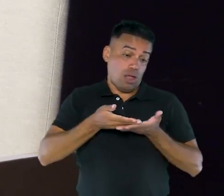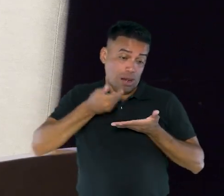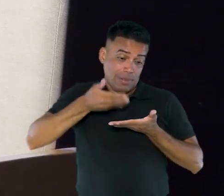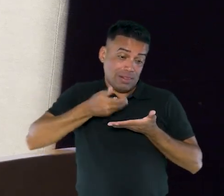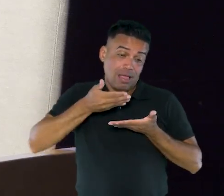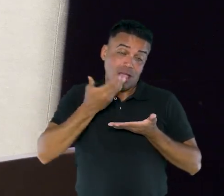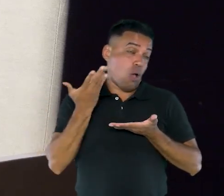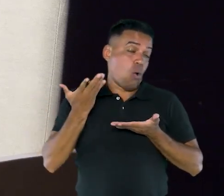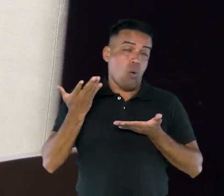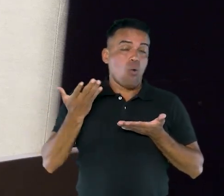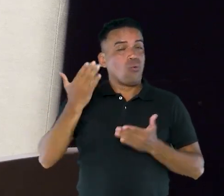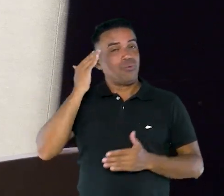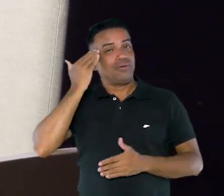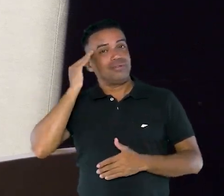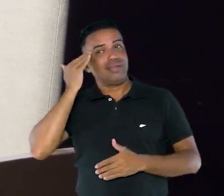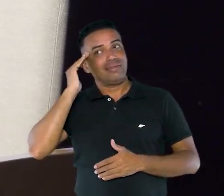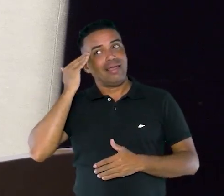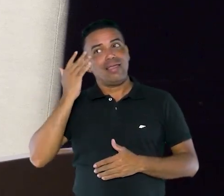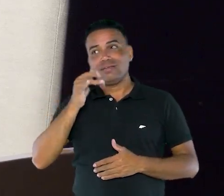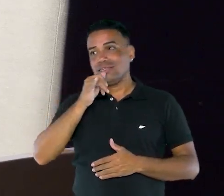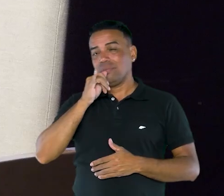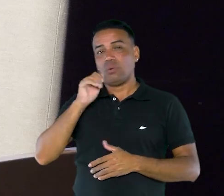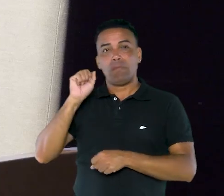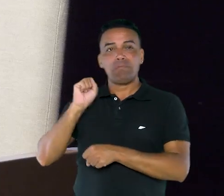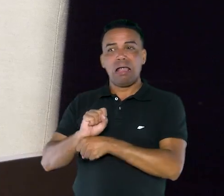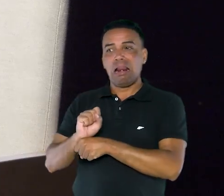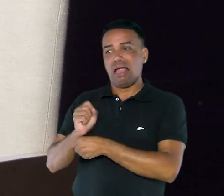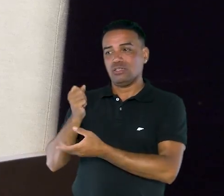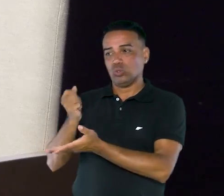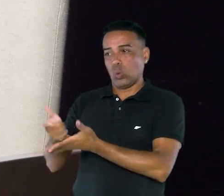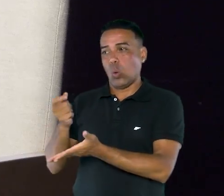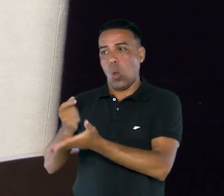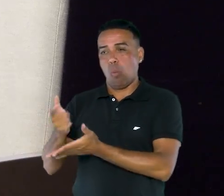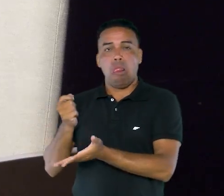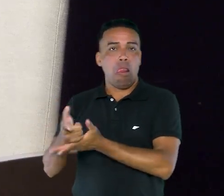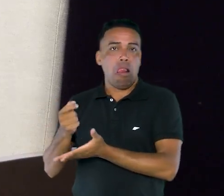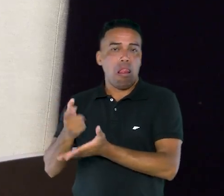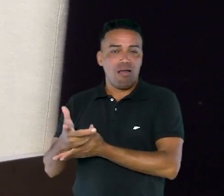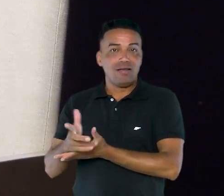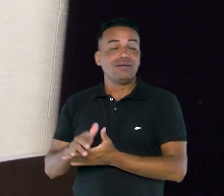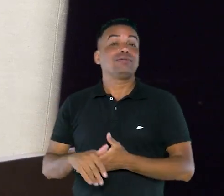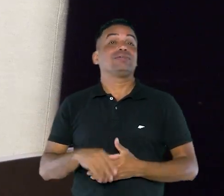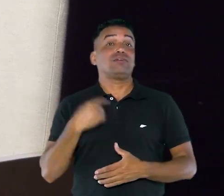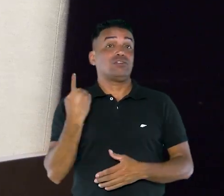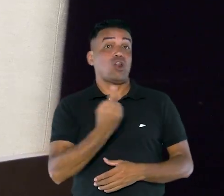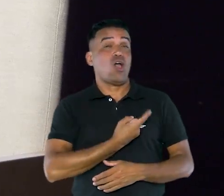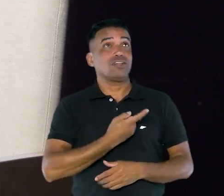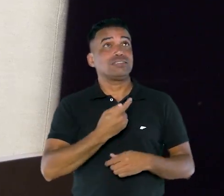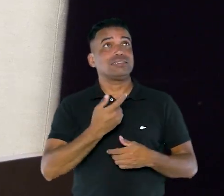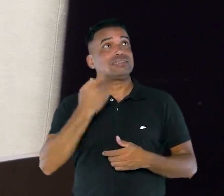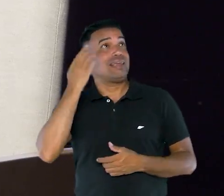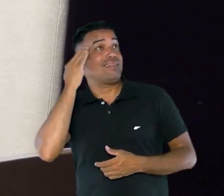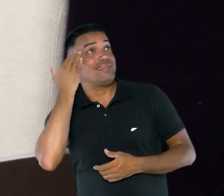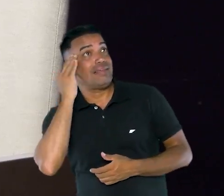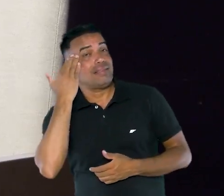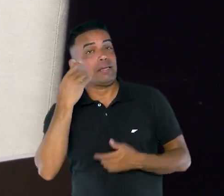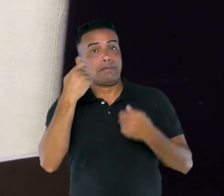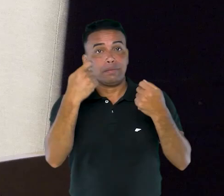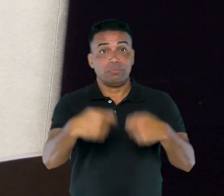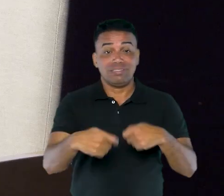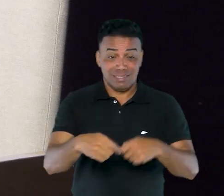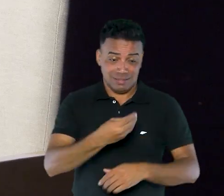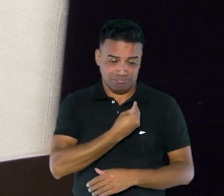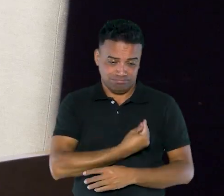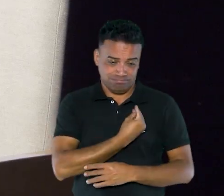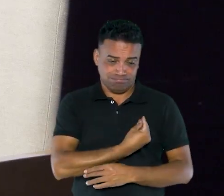gente entender, desapegar, como a Maria falou, seja a gente entender que a gente precisa